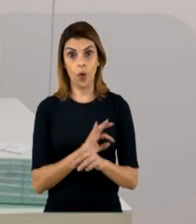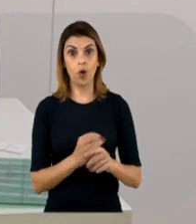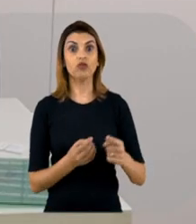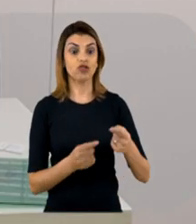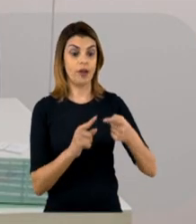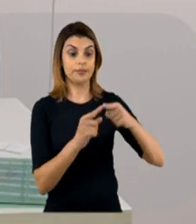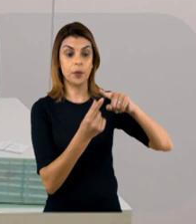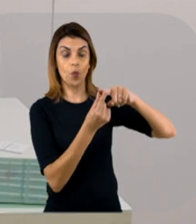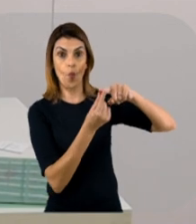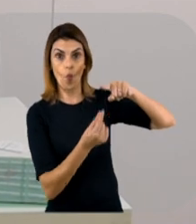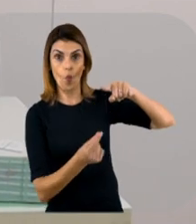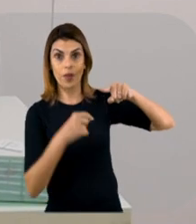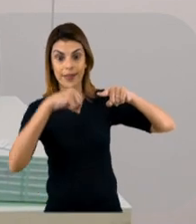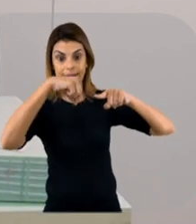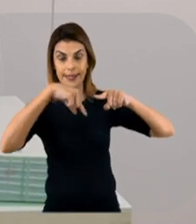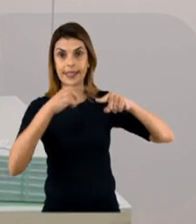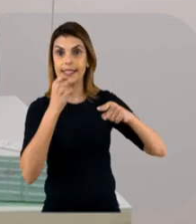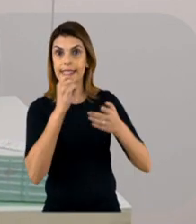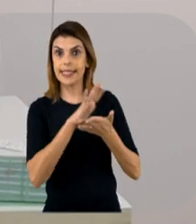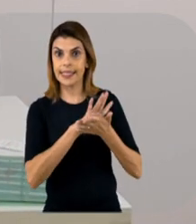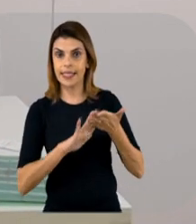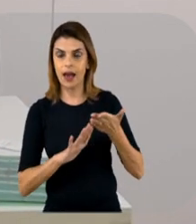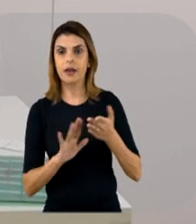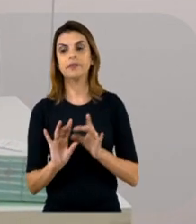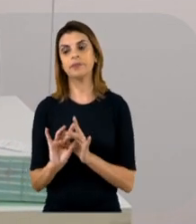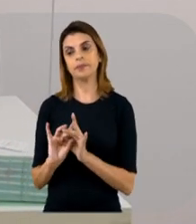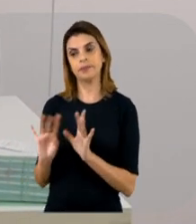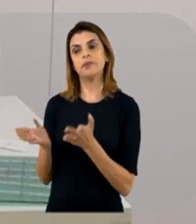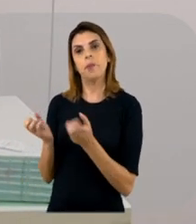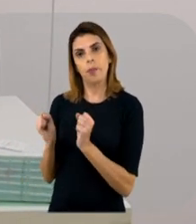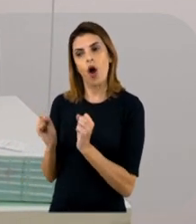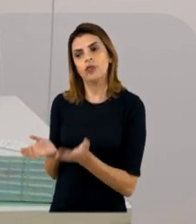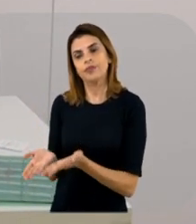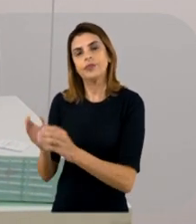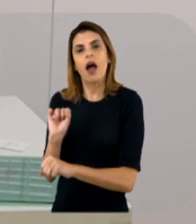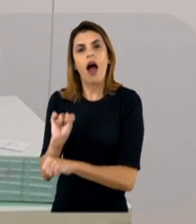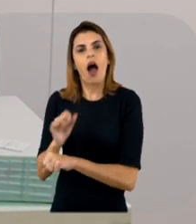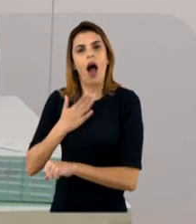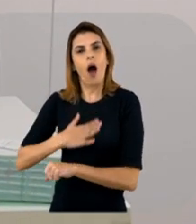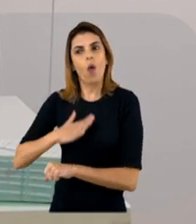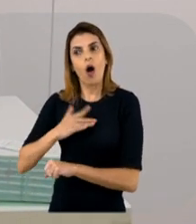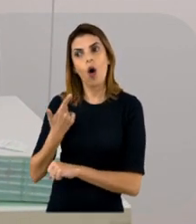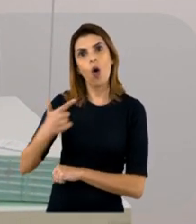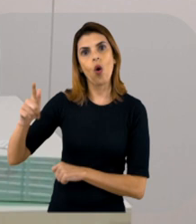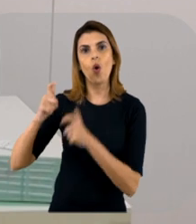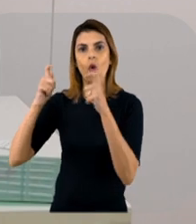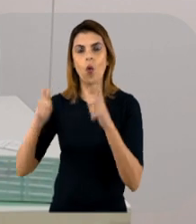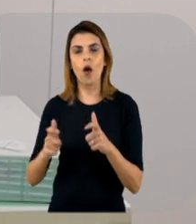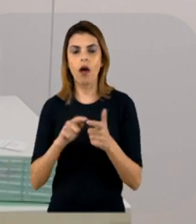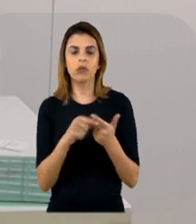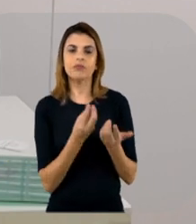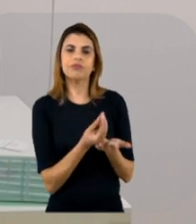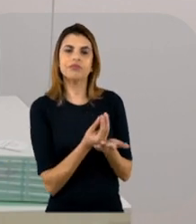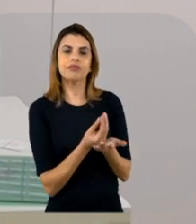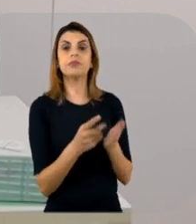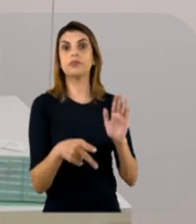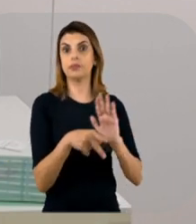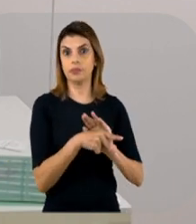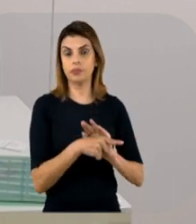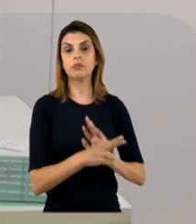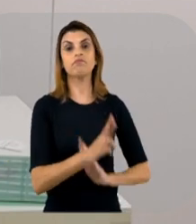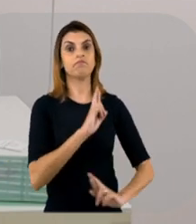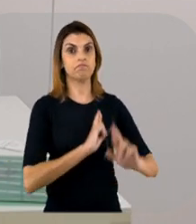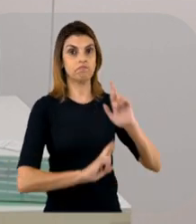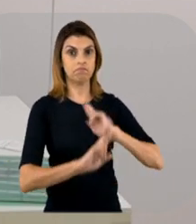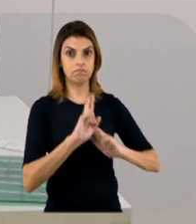após a extração da gota de sangue para o cassete devemos então liberar o participante para que ele aguarde em outro local enquanto teste executado